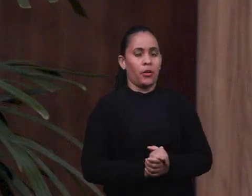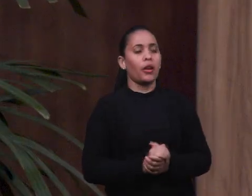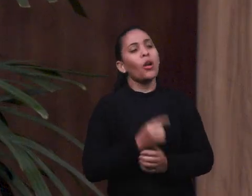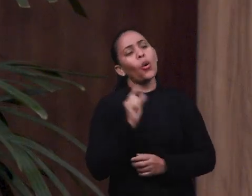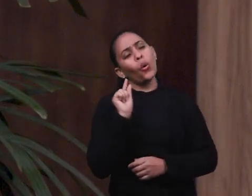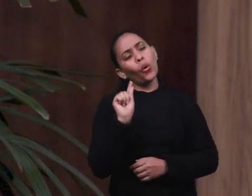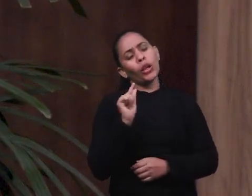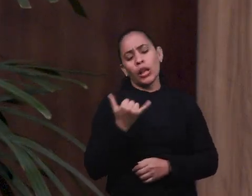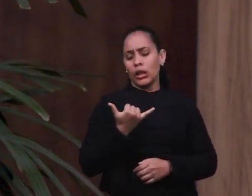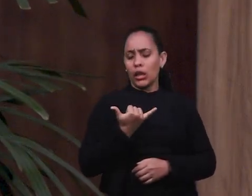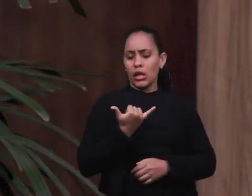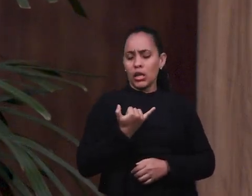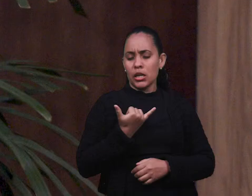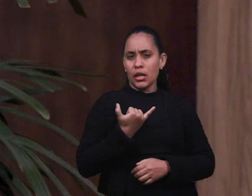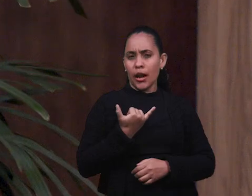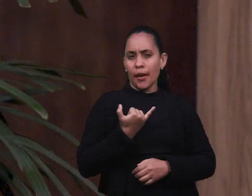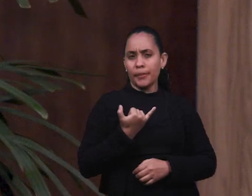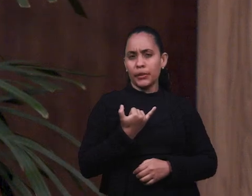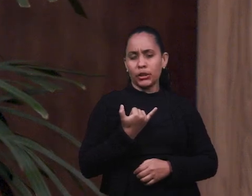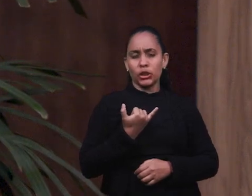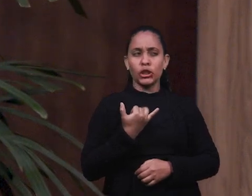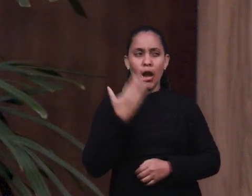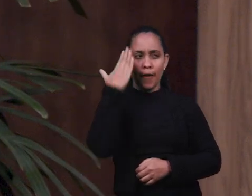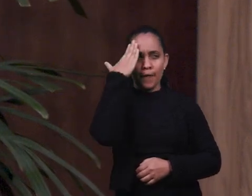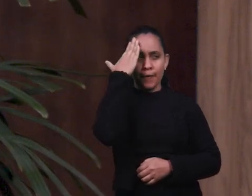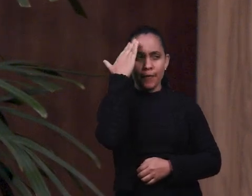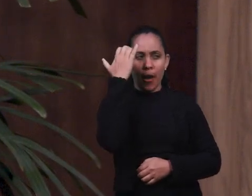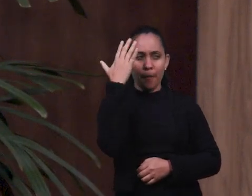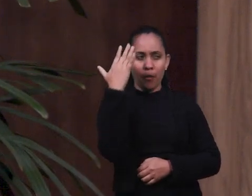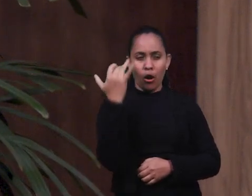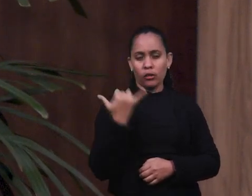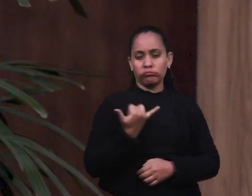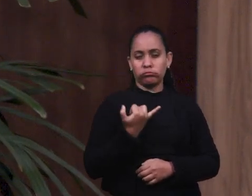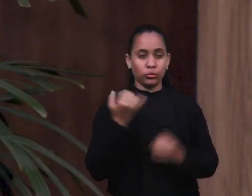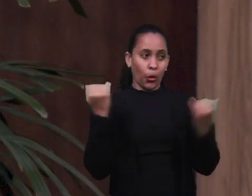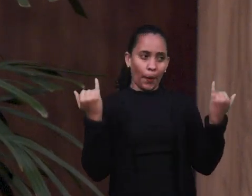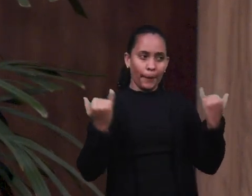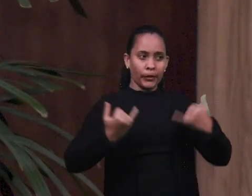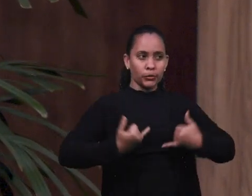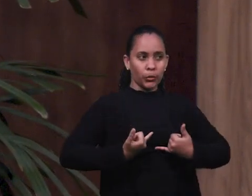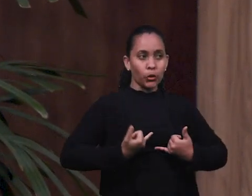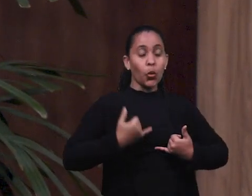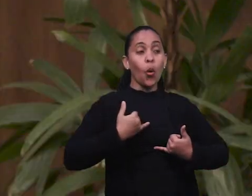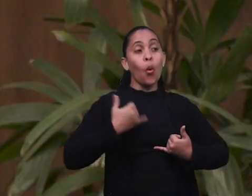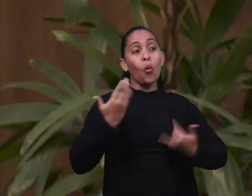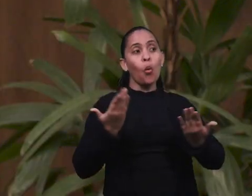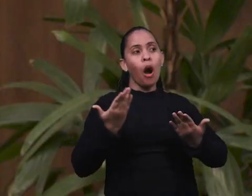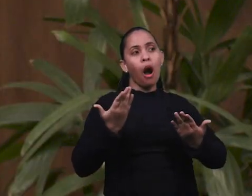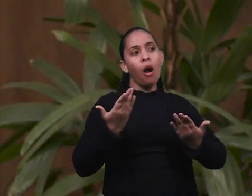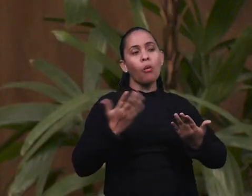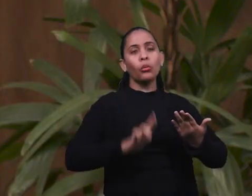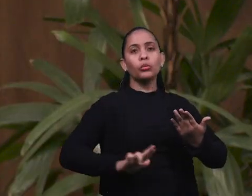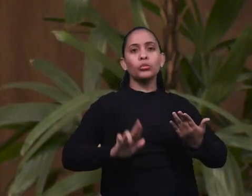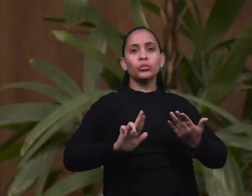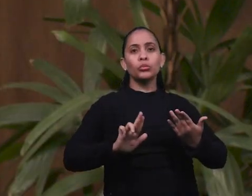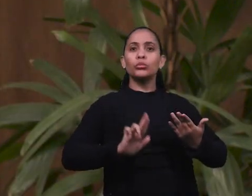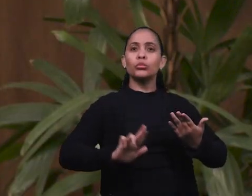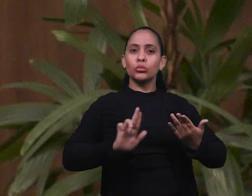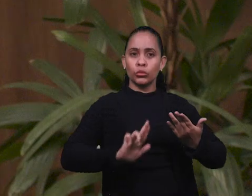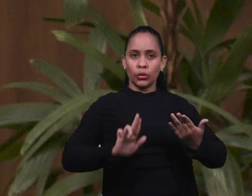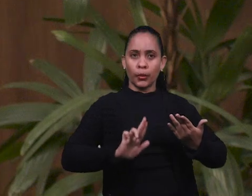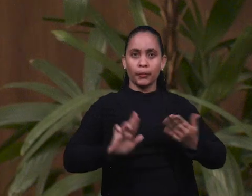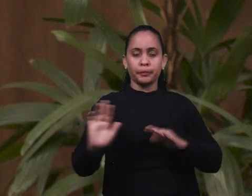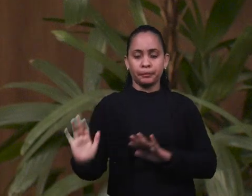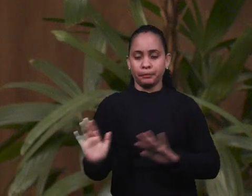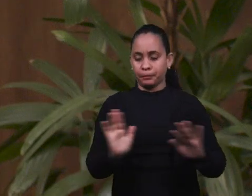que seriam essas canetinhas, essas famosas canetinhas, né? E qual é a função delas? As canetinhas são medicamentos que